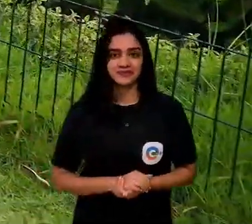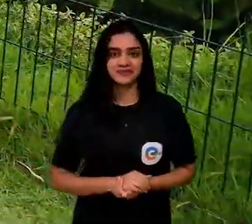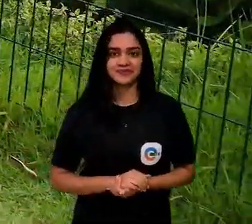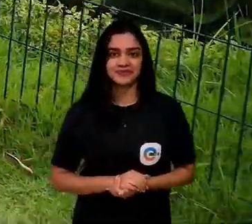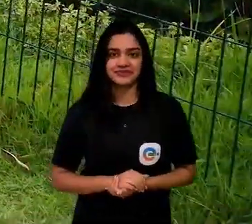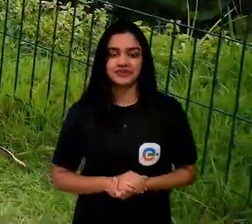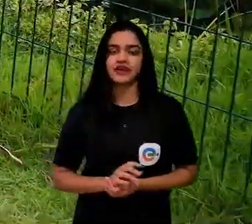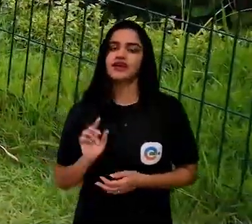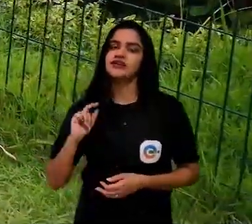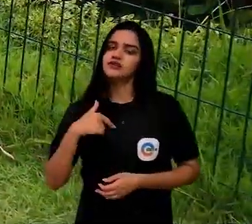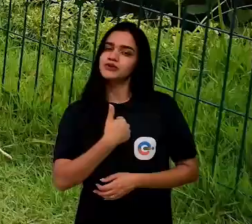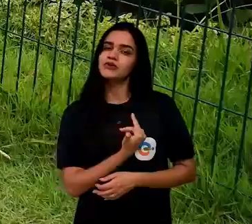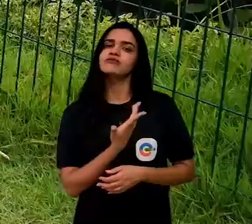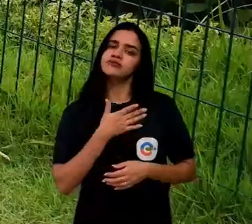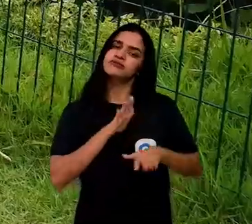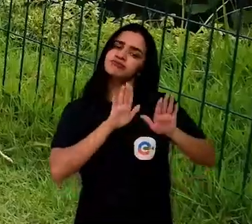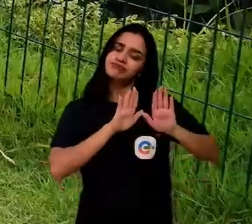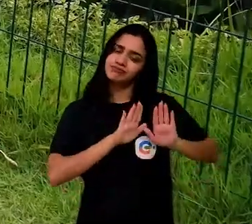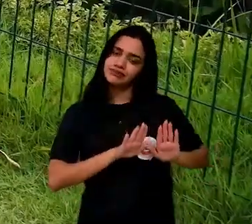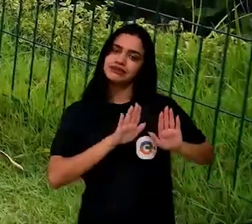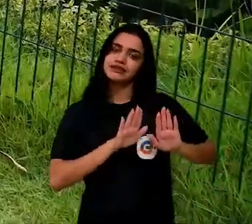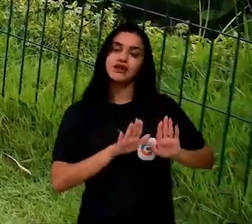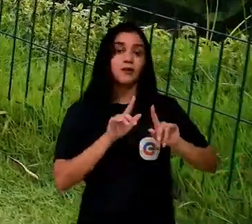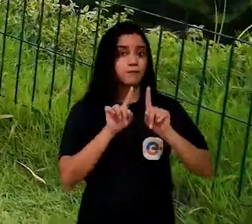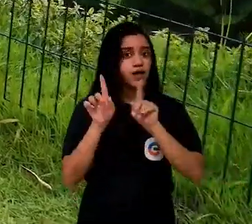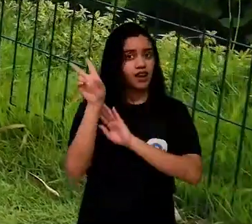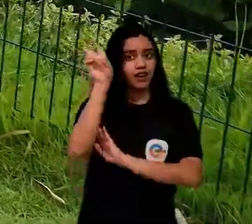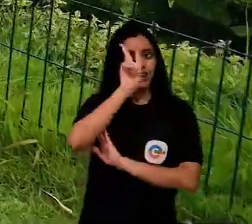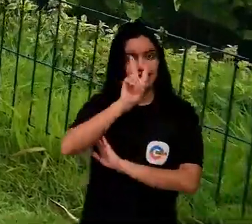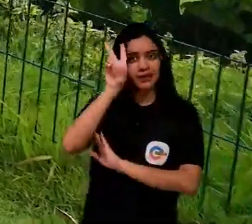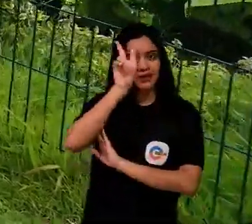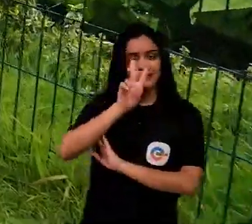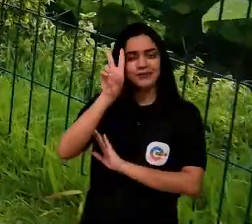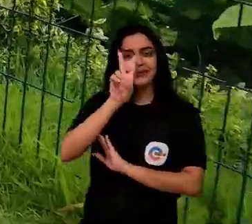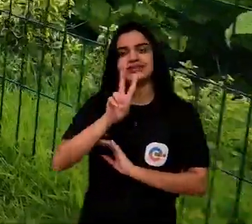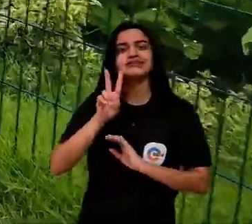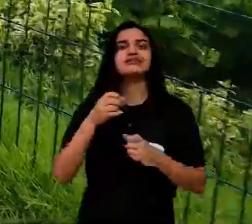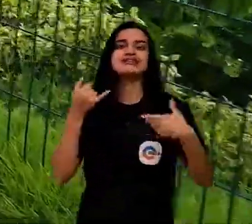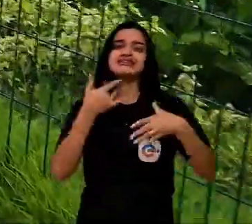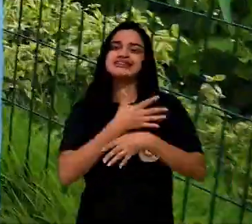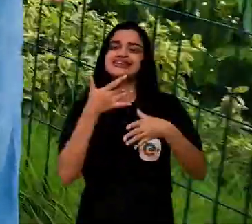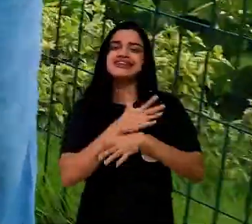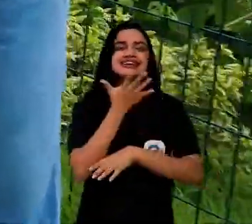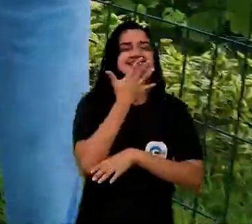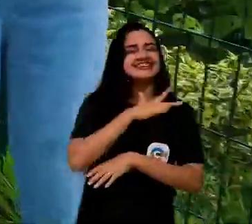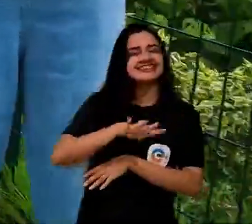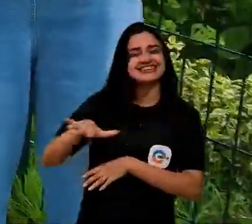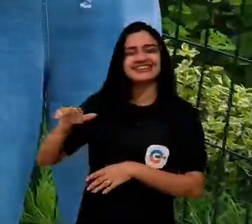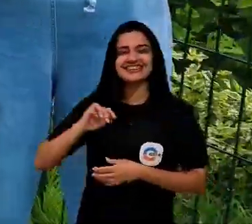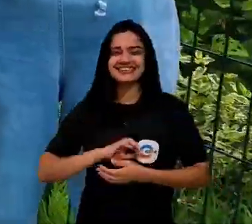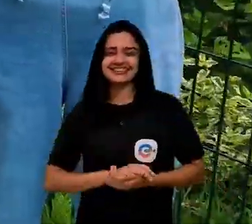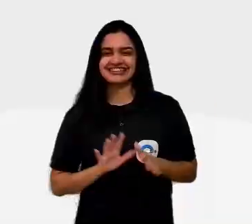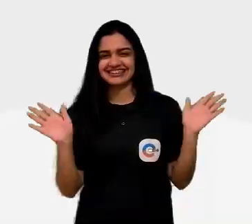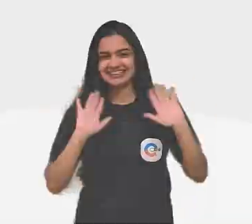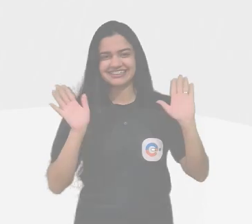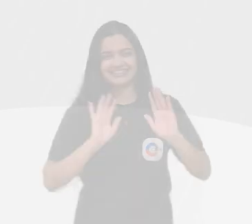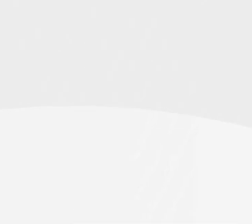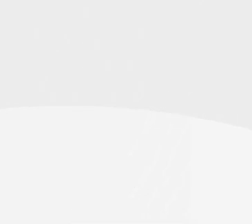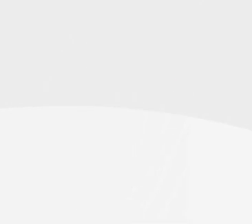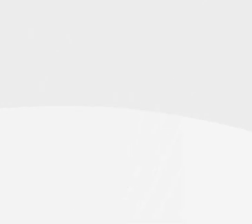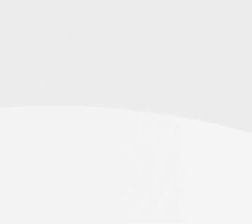A gente vai ficando por aqui e lembre-se, a cidade é da criança!